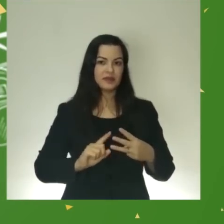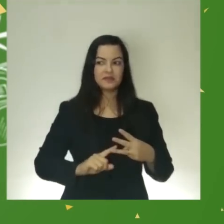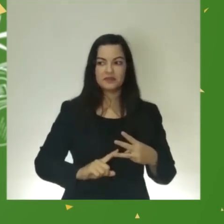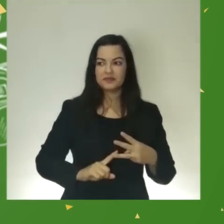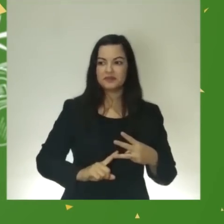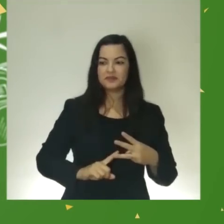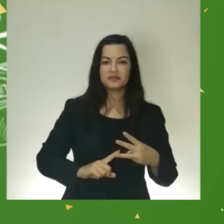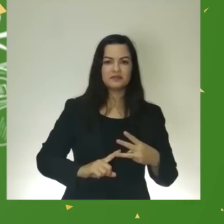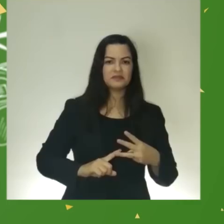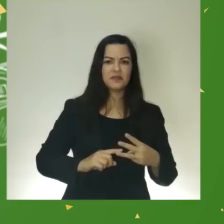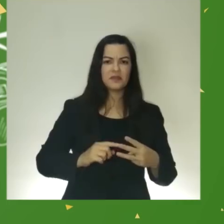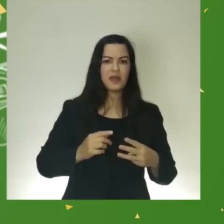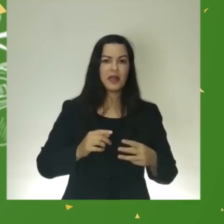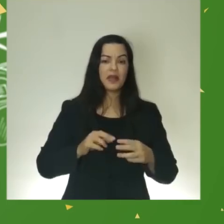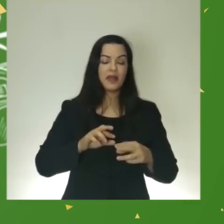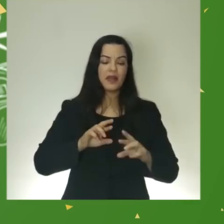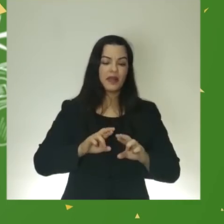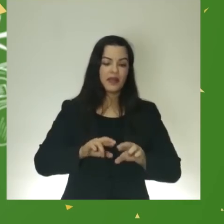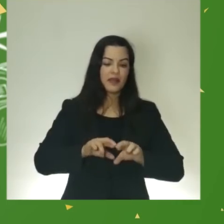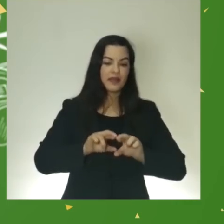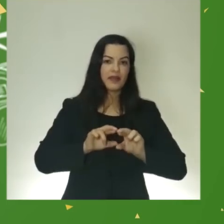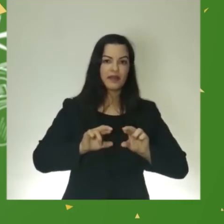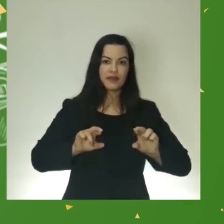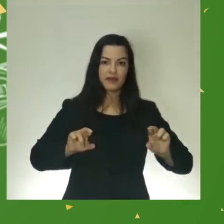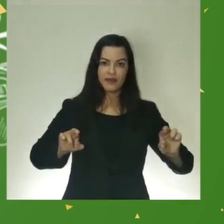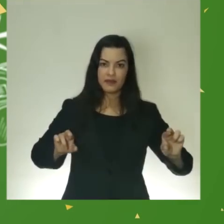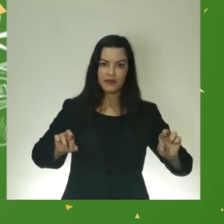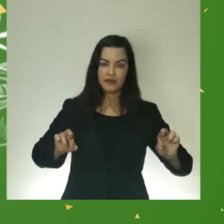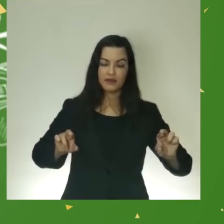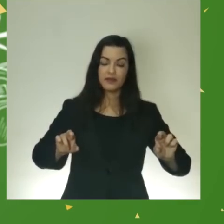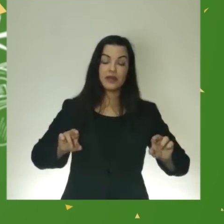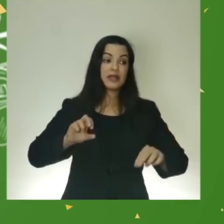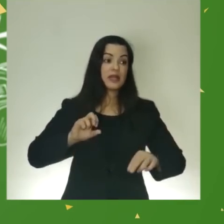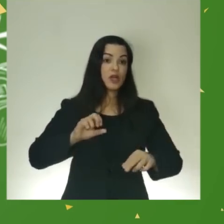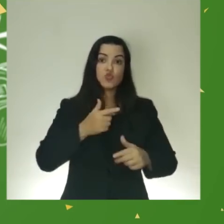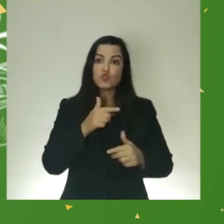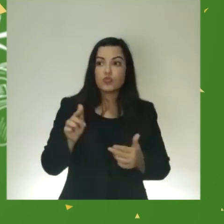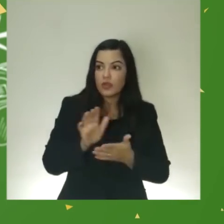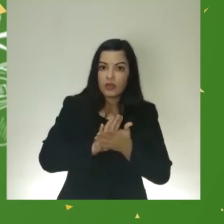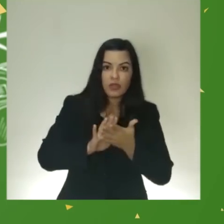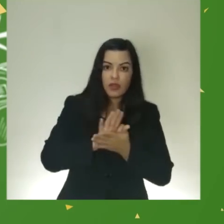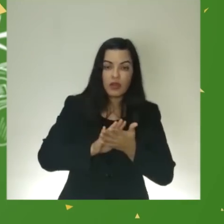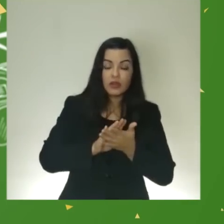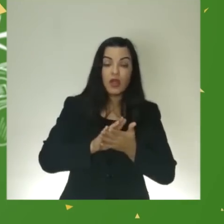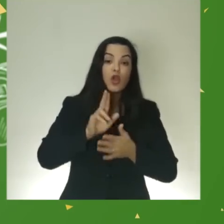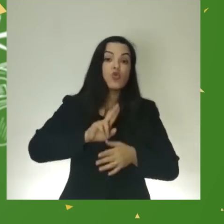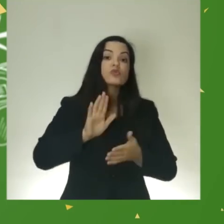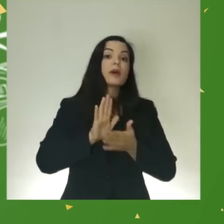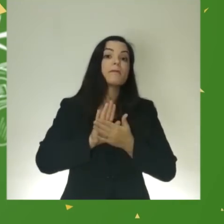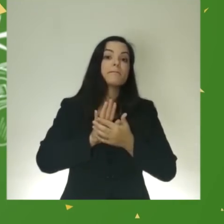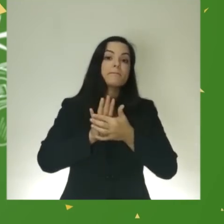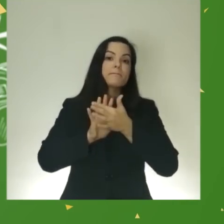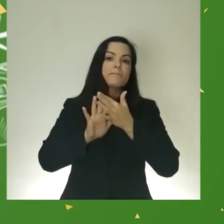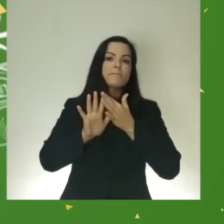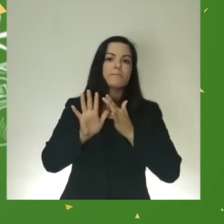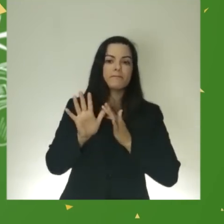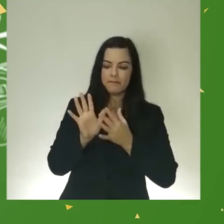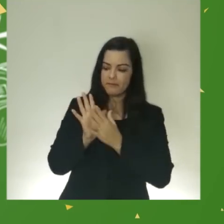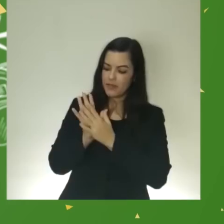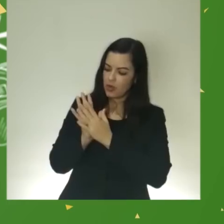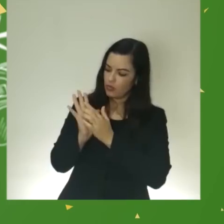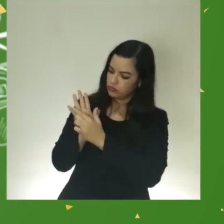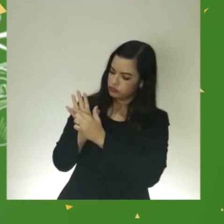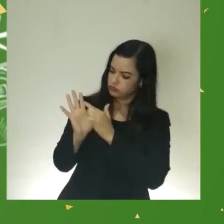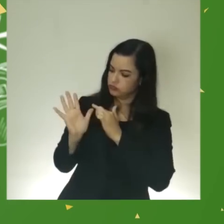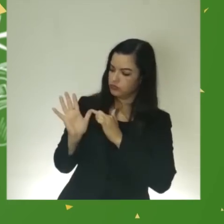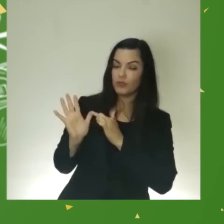você pode contar palmos. Vai marcando lá quantos palmos a sua bolinha de meia percorreu.